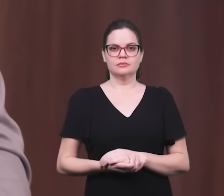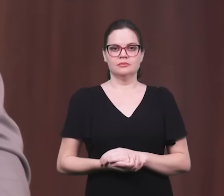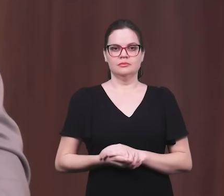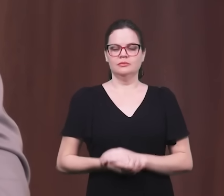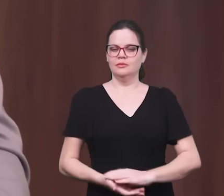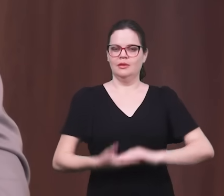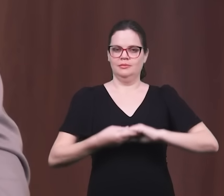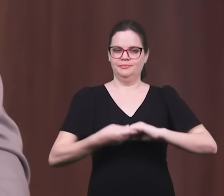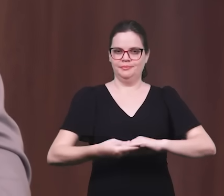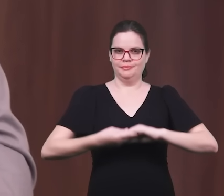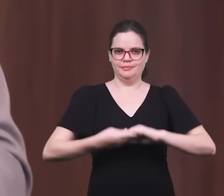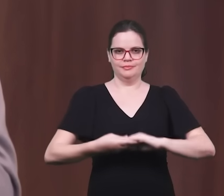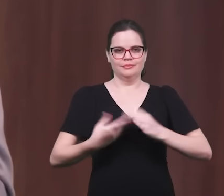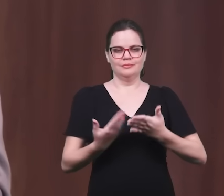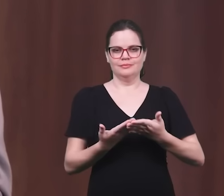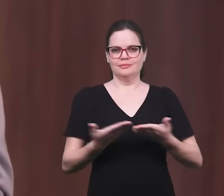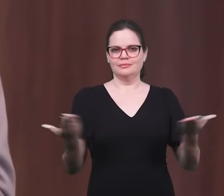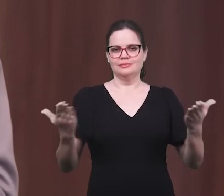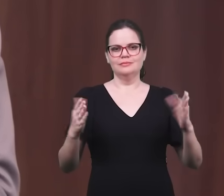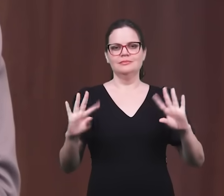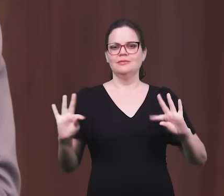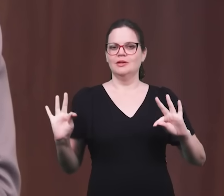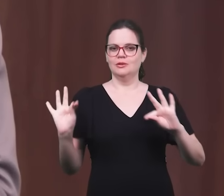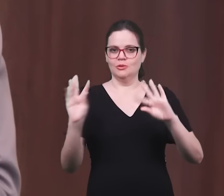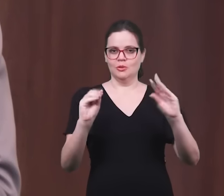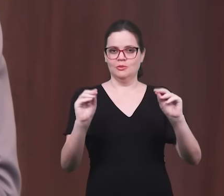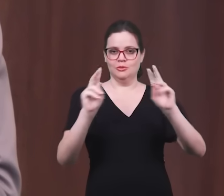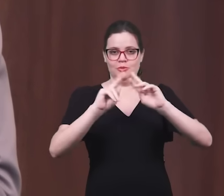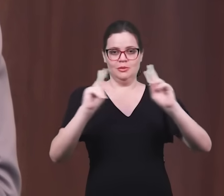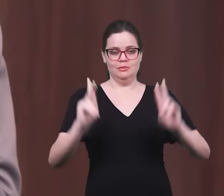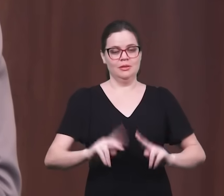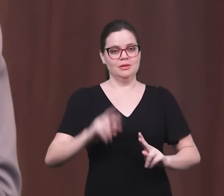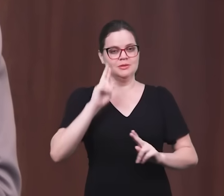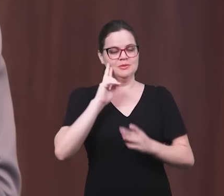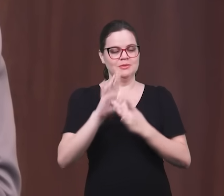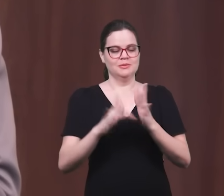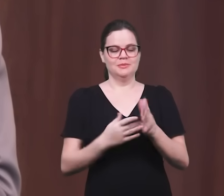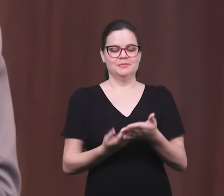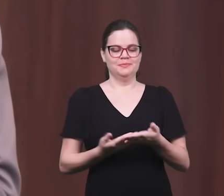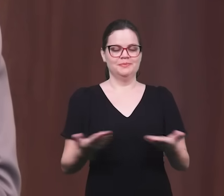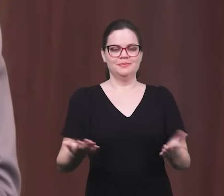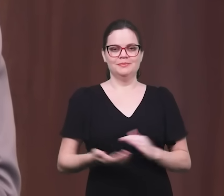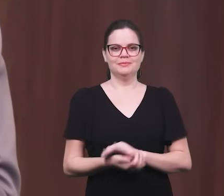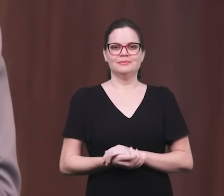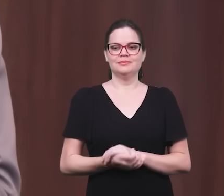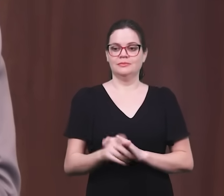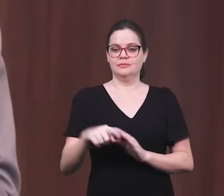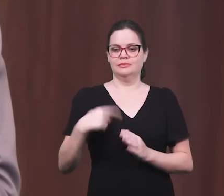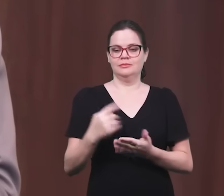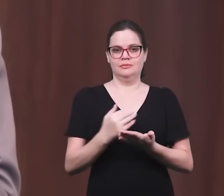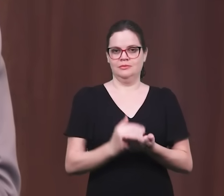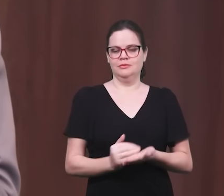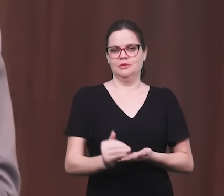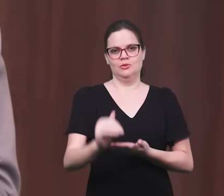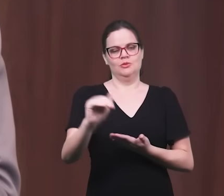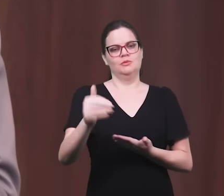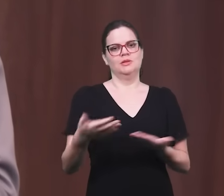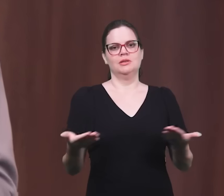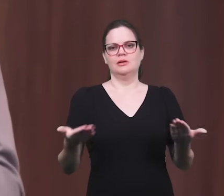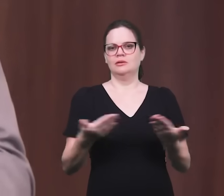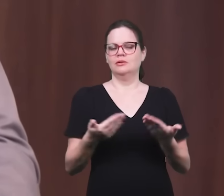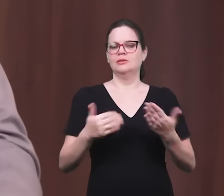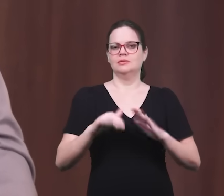Nós saudamos a todos que estão conosco, com a paz do Senhor. Nós estamos dando início a mais